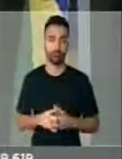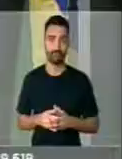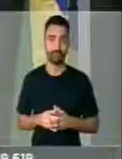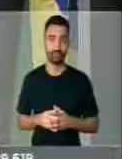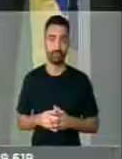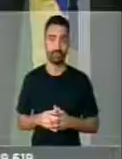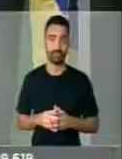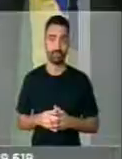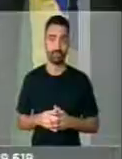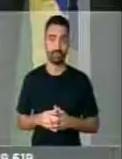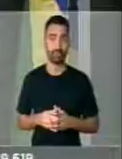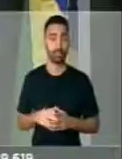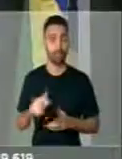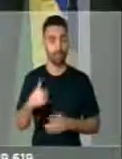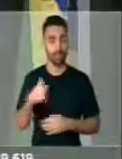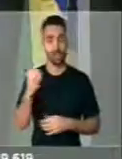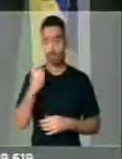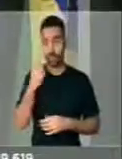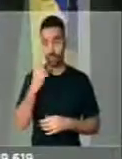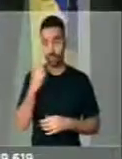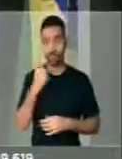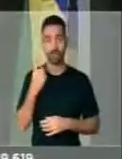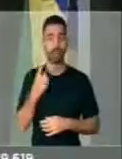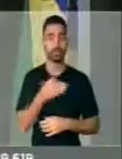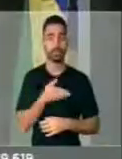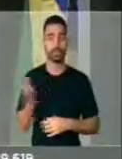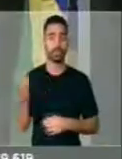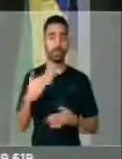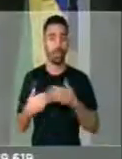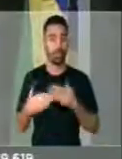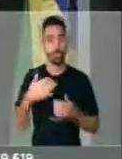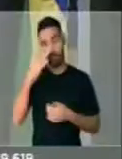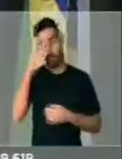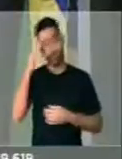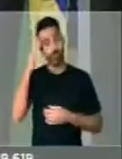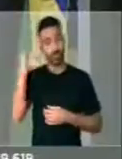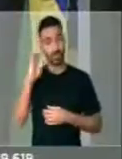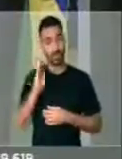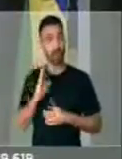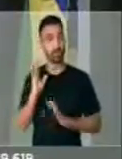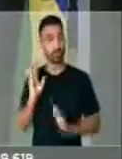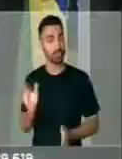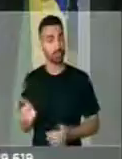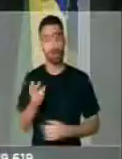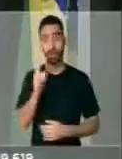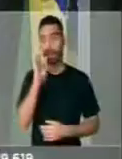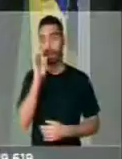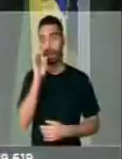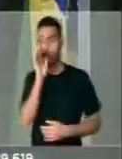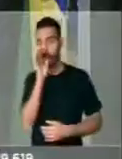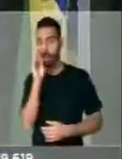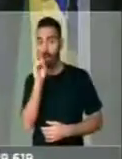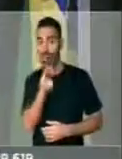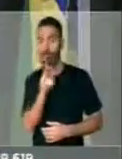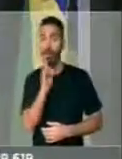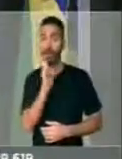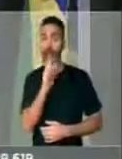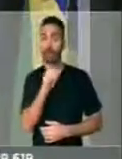triste, eu como deputado e qualquer brasileiro que tenha acompanhado a política